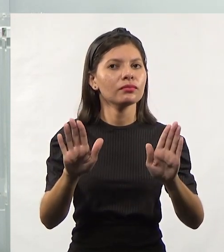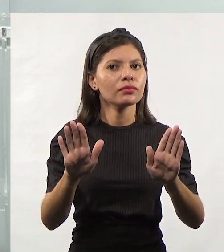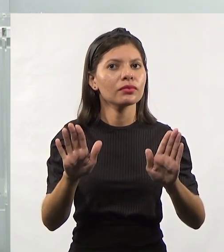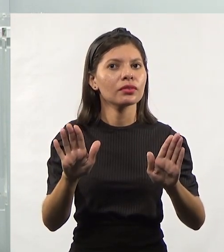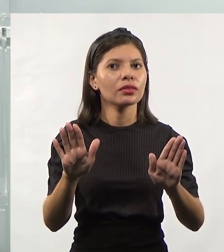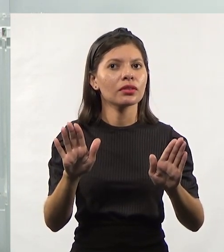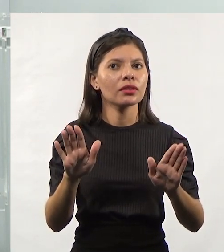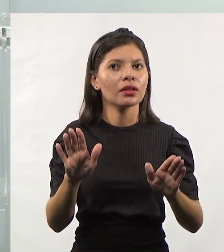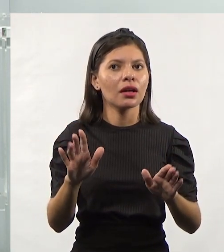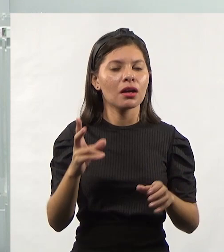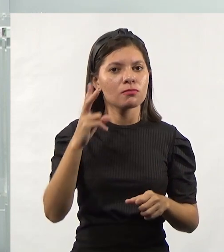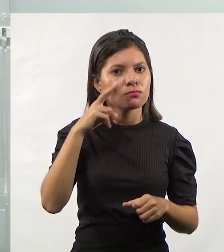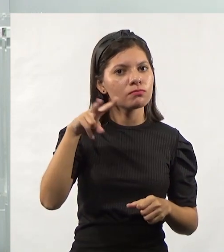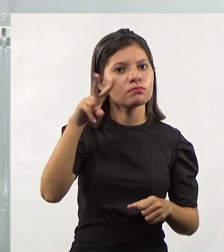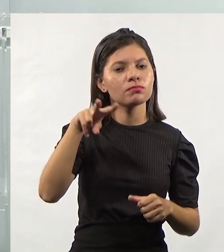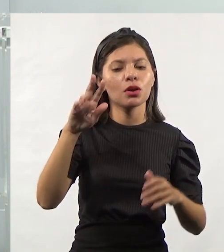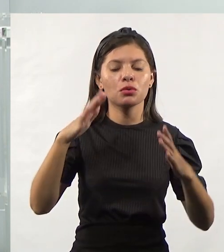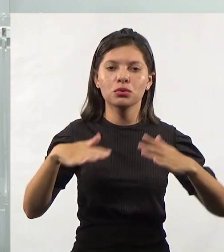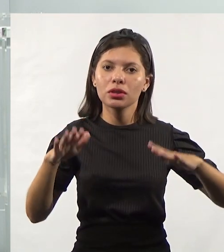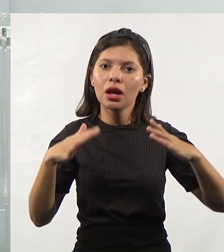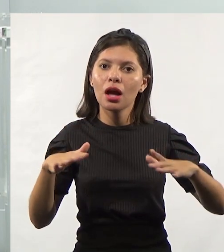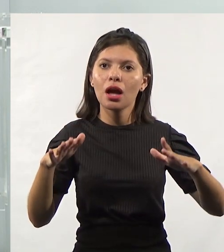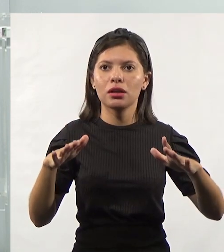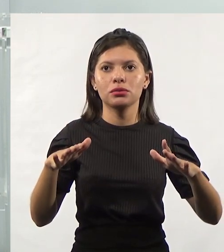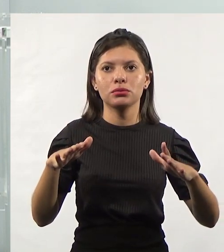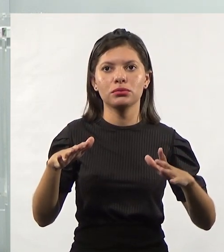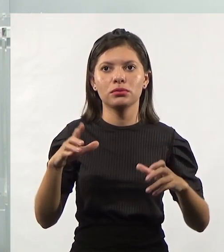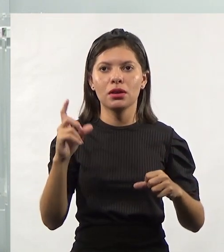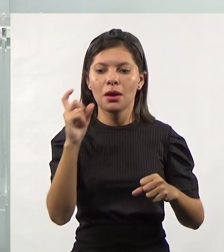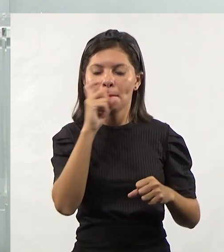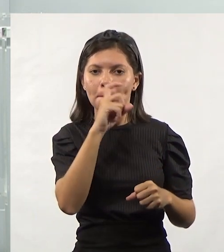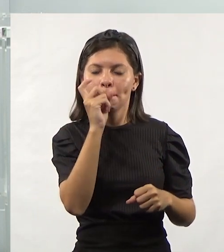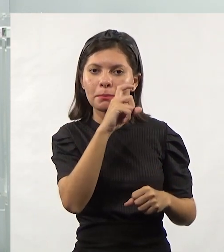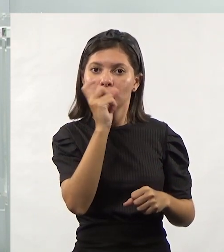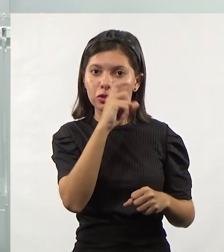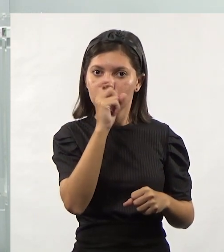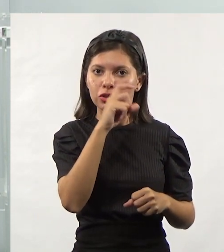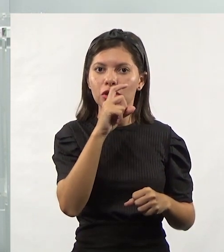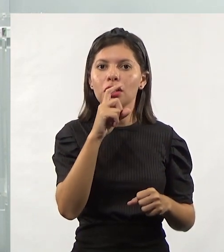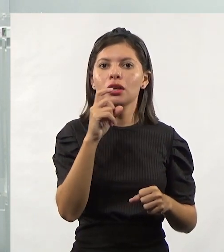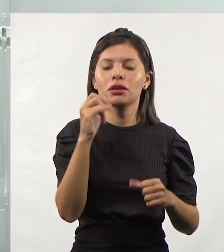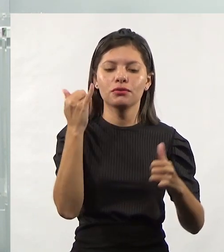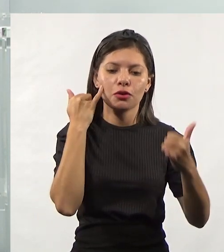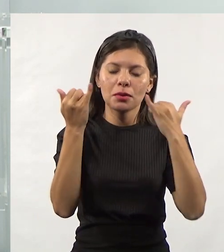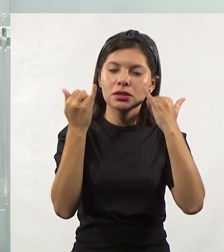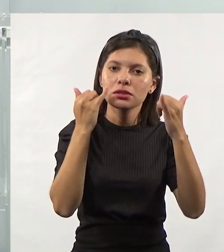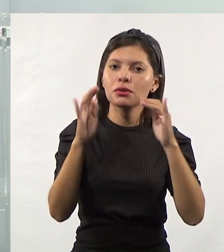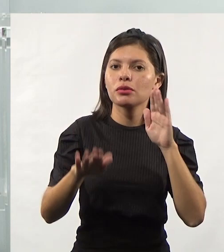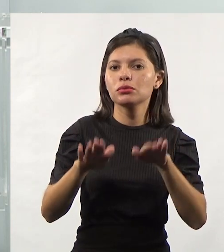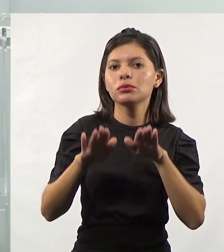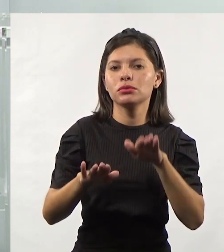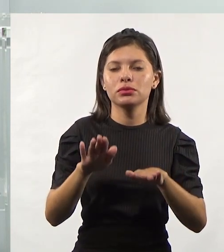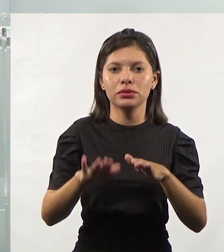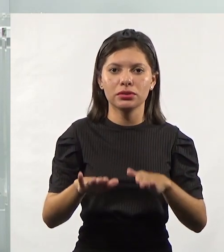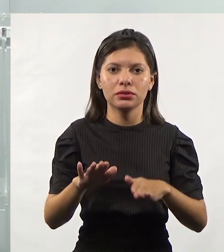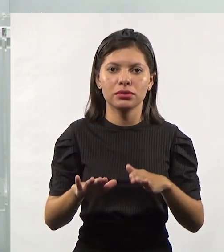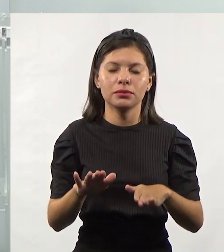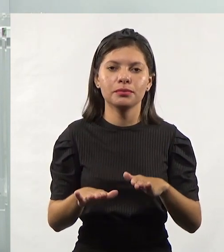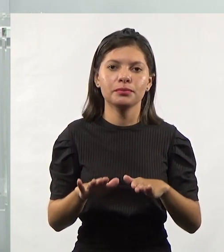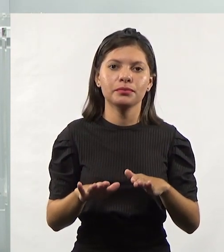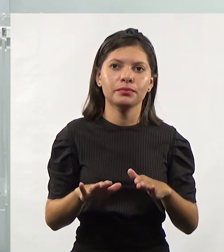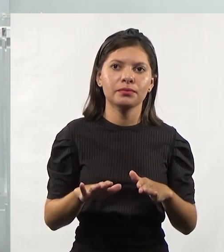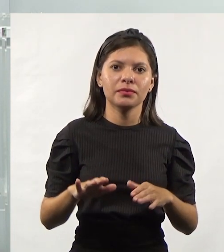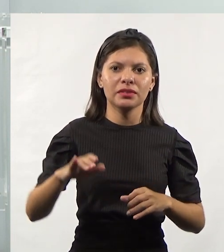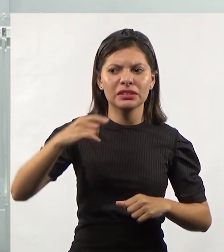E, mais uma vez, eu reforço a questão da gente estar de olho se realmente, né, está sempre verificando se aquilo procede, se é